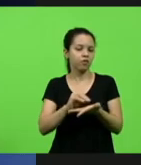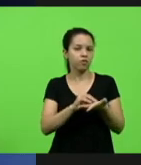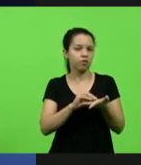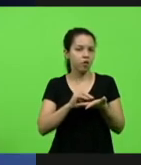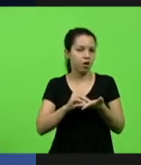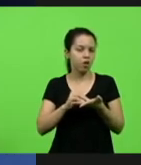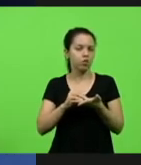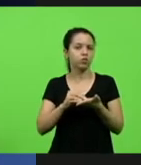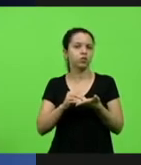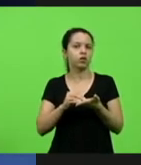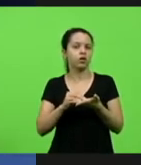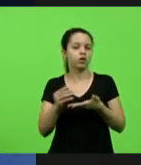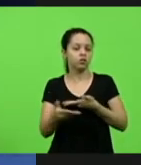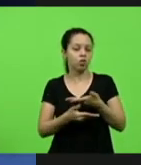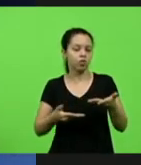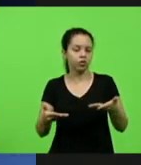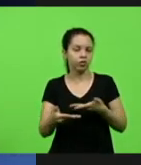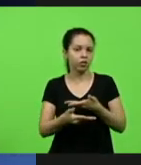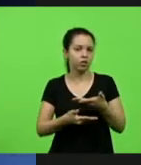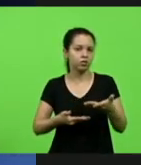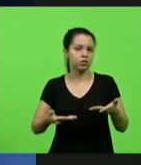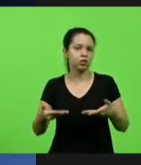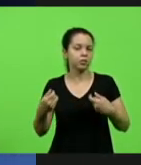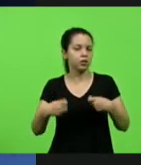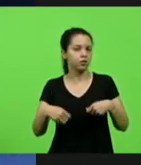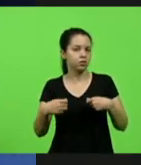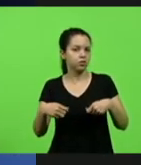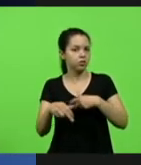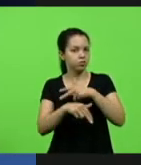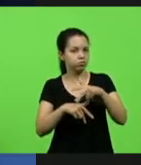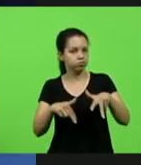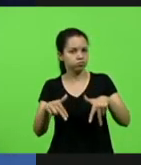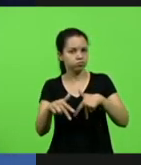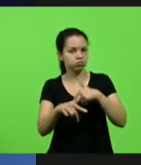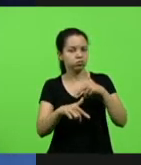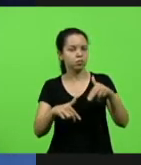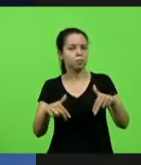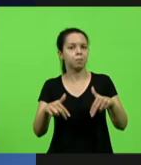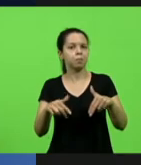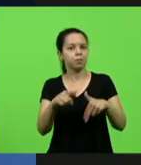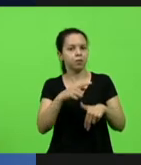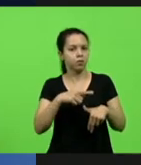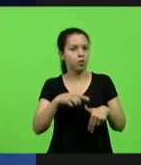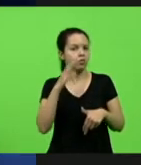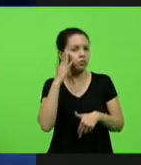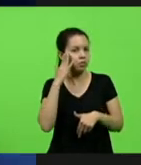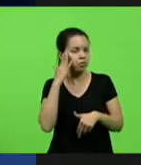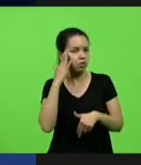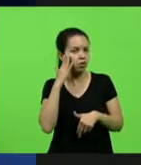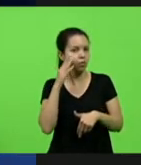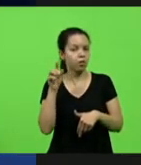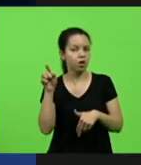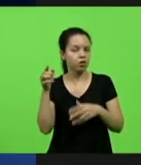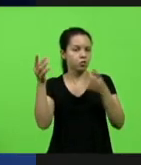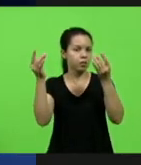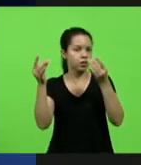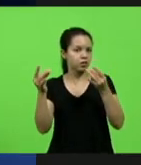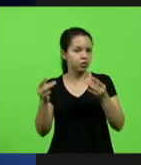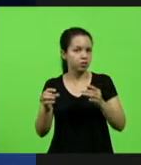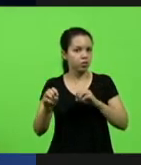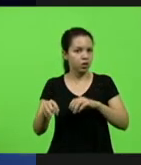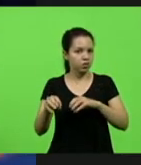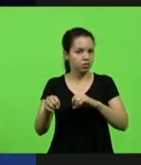convivência. E nós sabemos que o especialista na educação, no